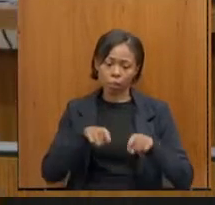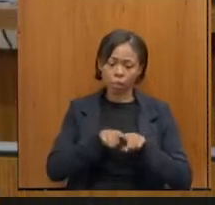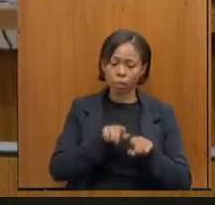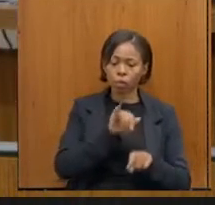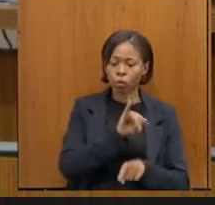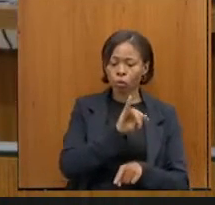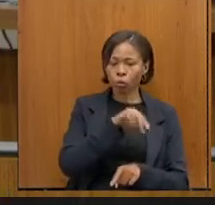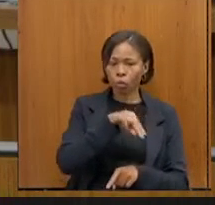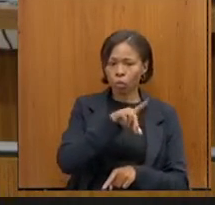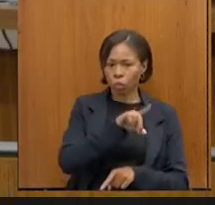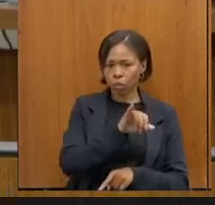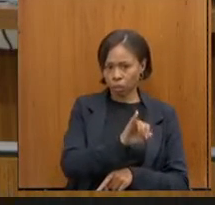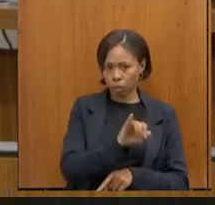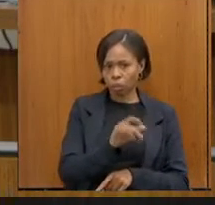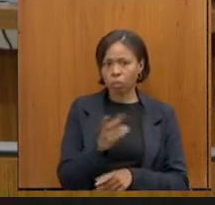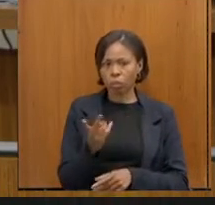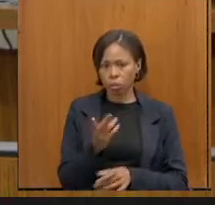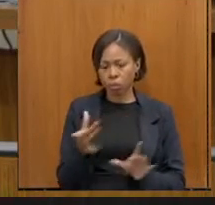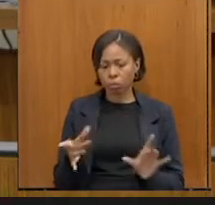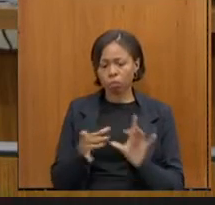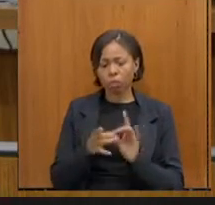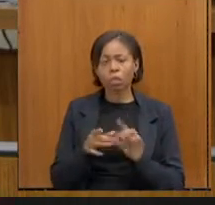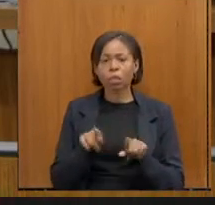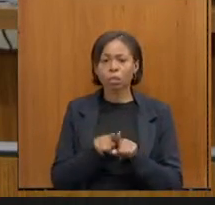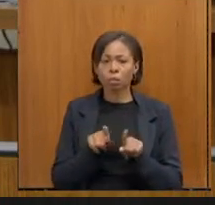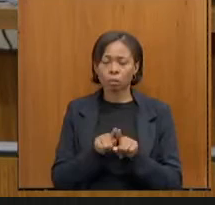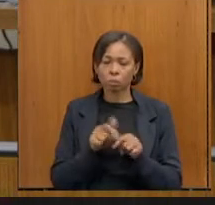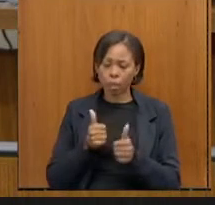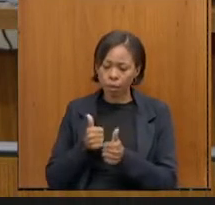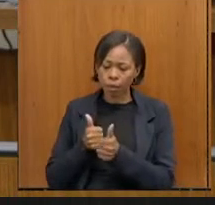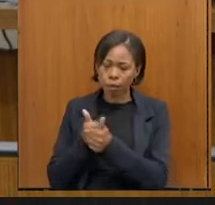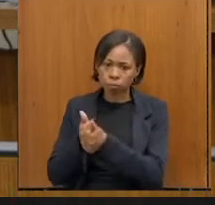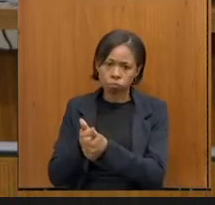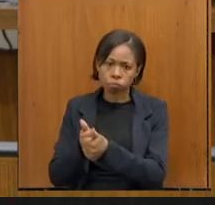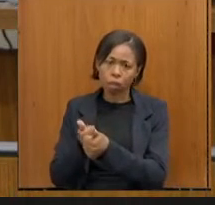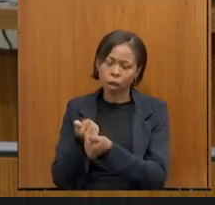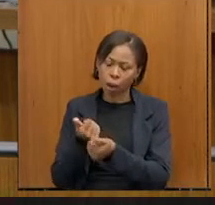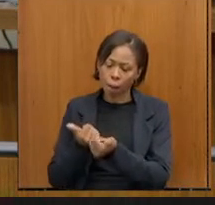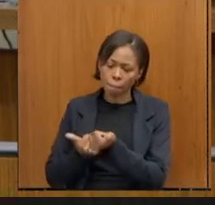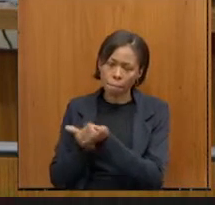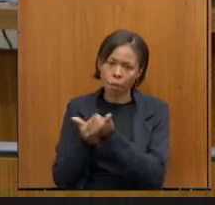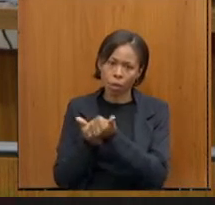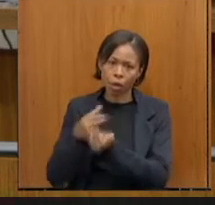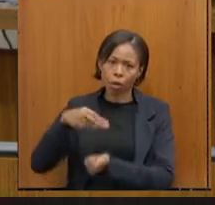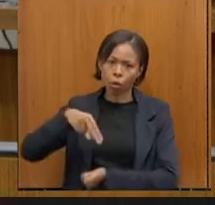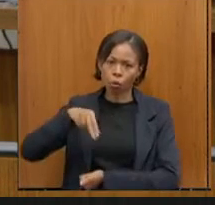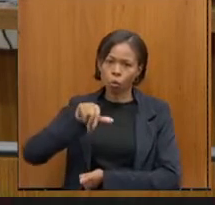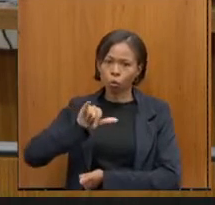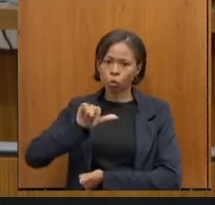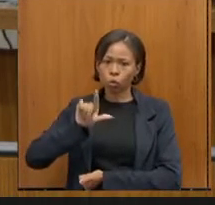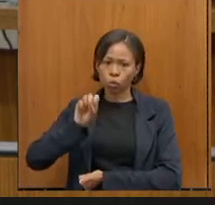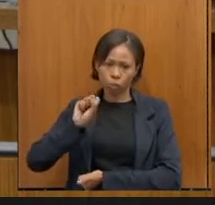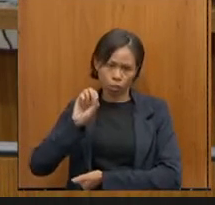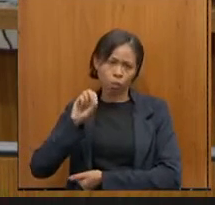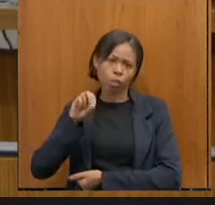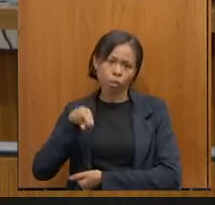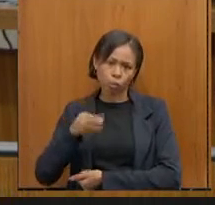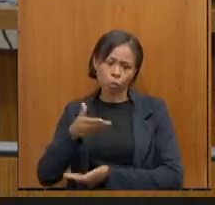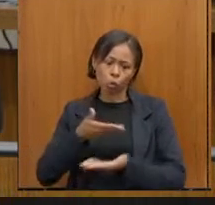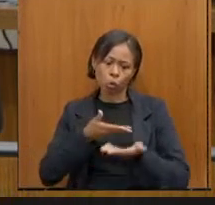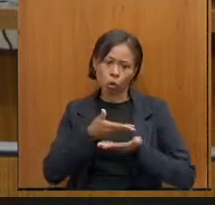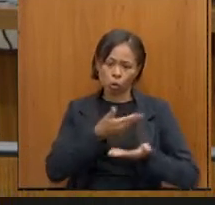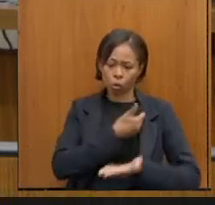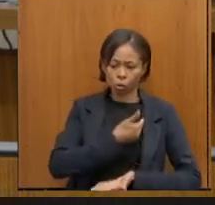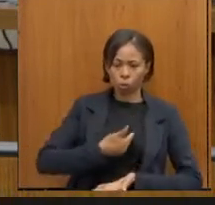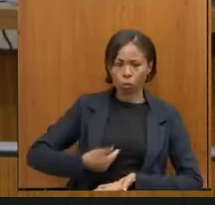também é nos aproximávamos mais caro apoiar mais o Nilson nessa nessa articulação com o governo federal